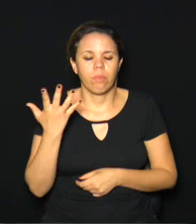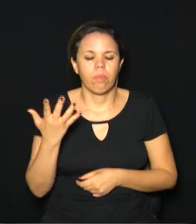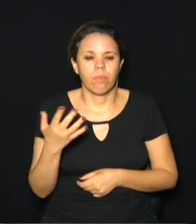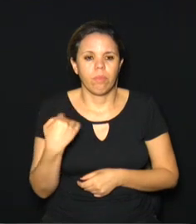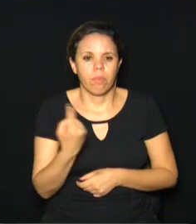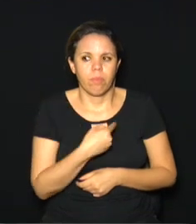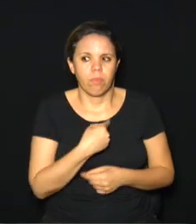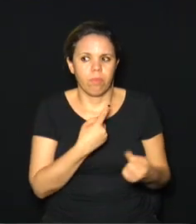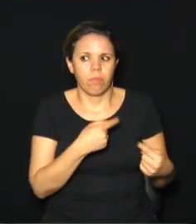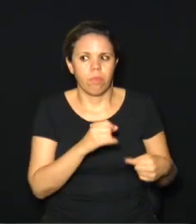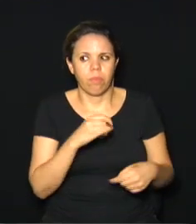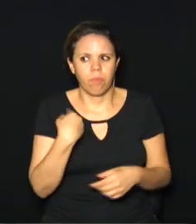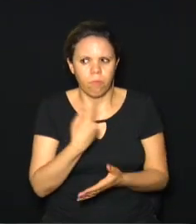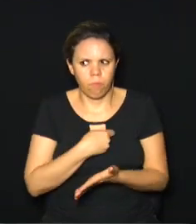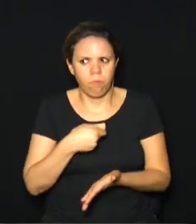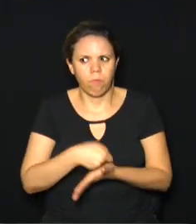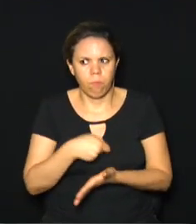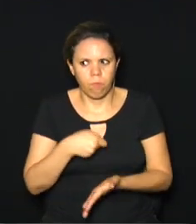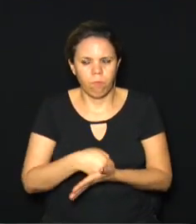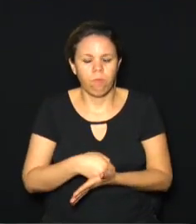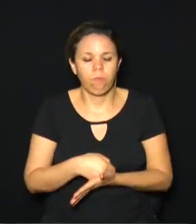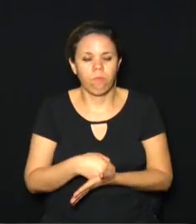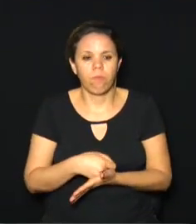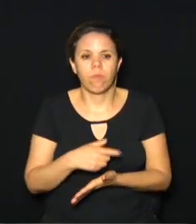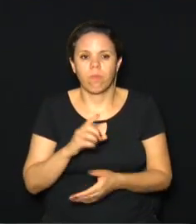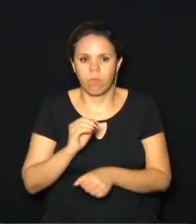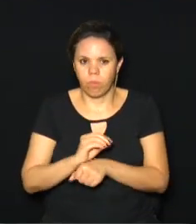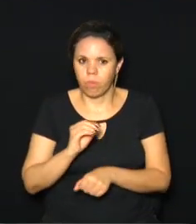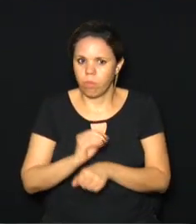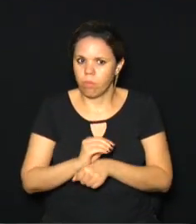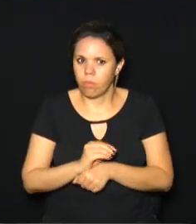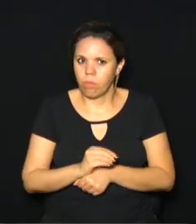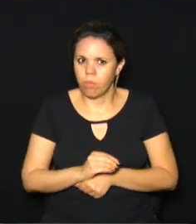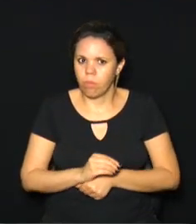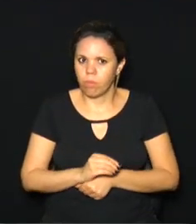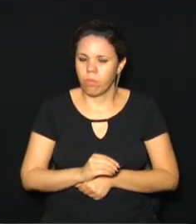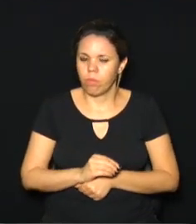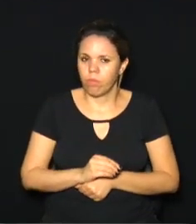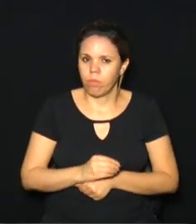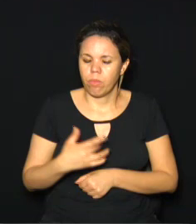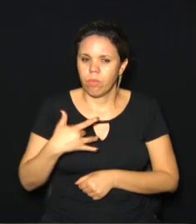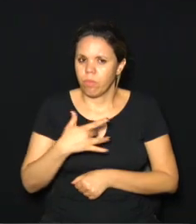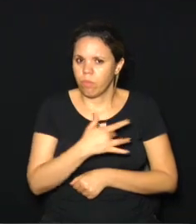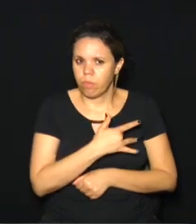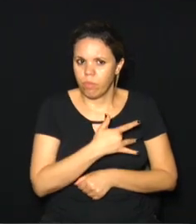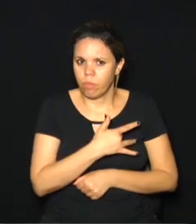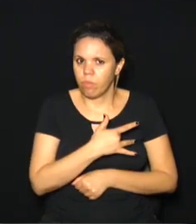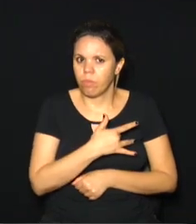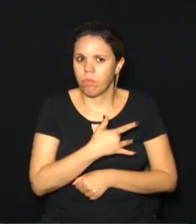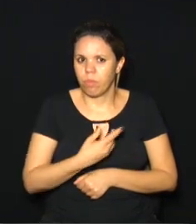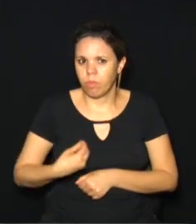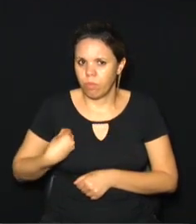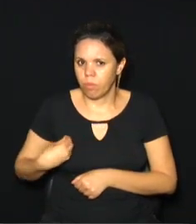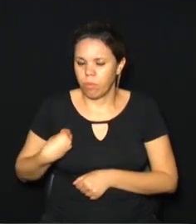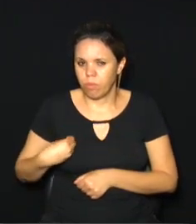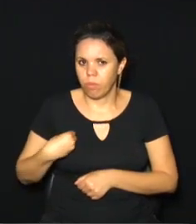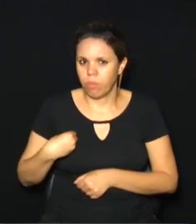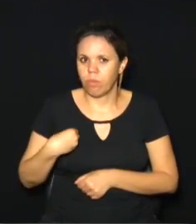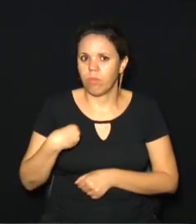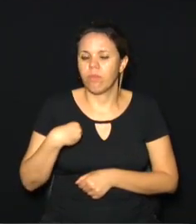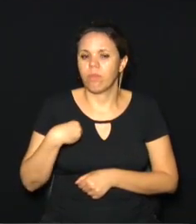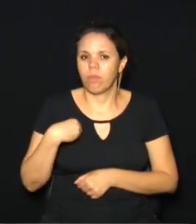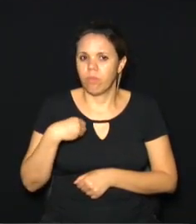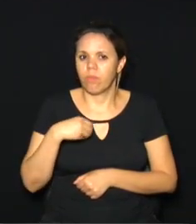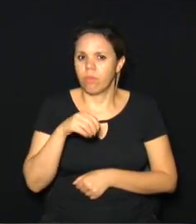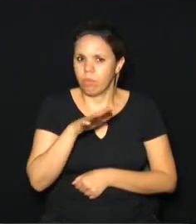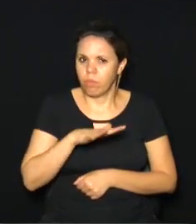nós agiremos com rigor, né? Porque temos que preservar primeiro a saúde, a vida e a saúde dos profissionais da área